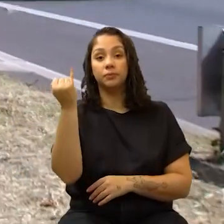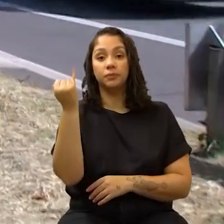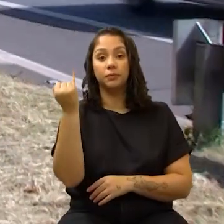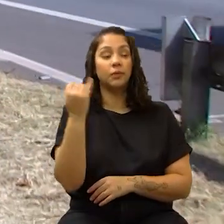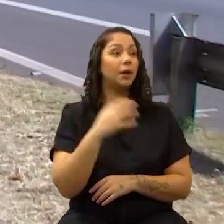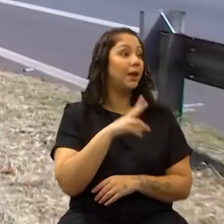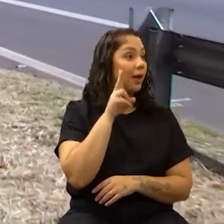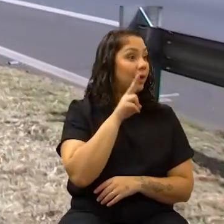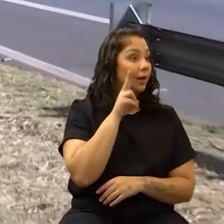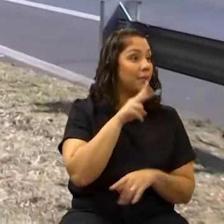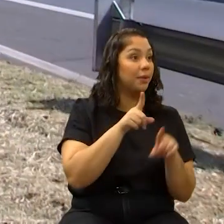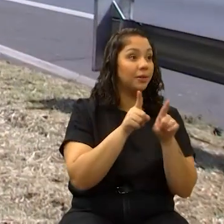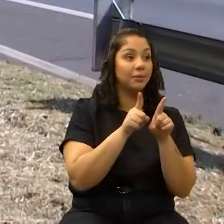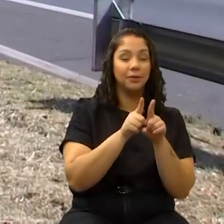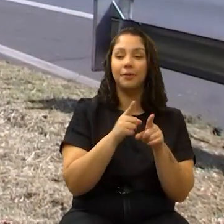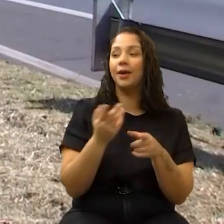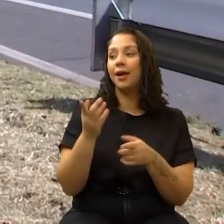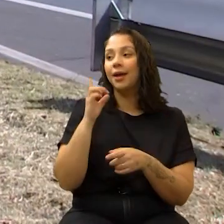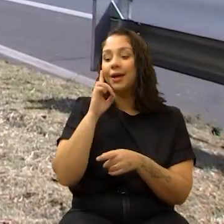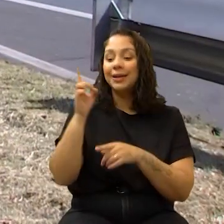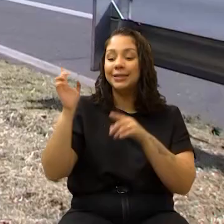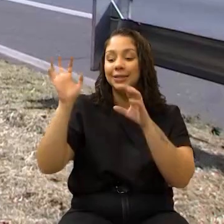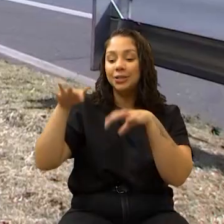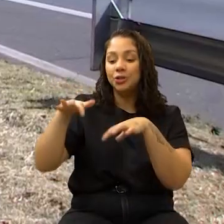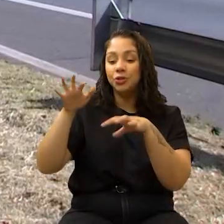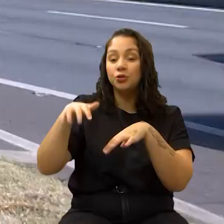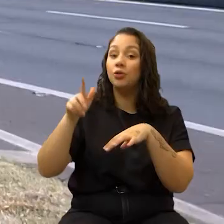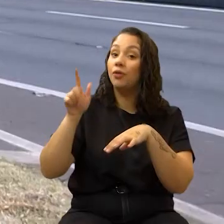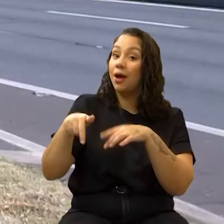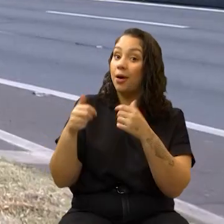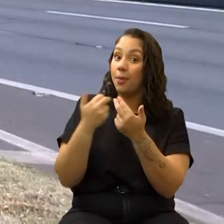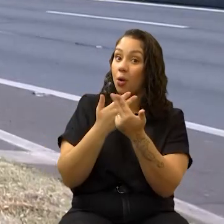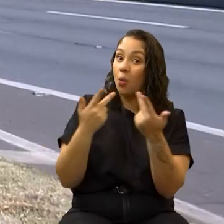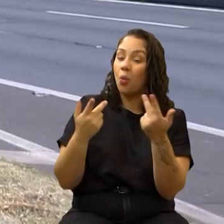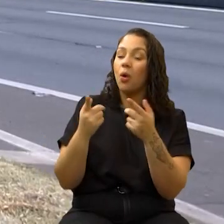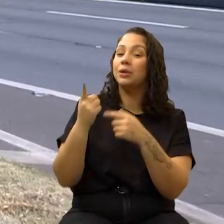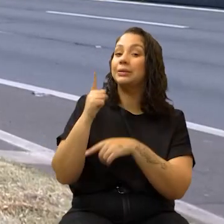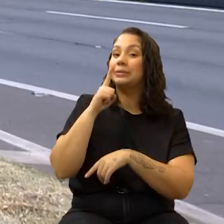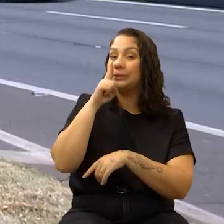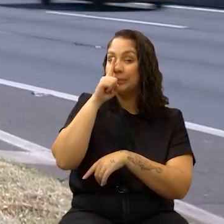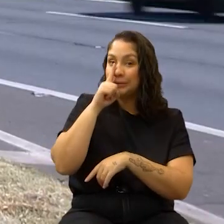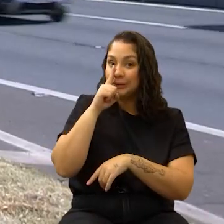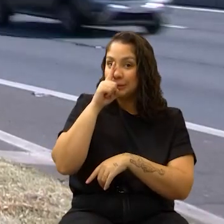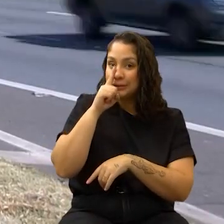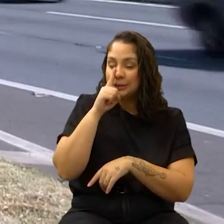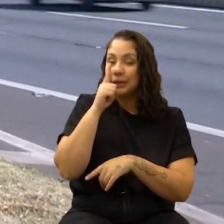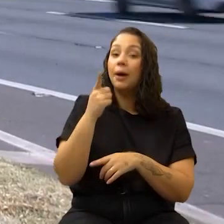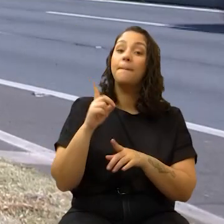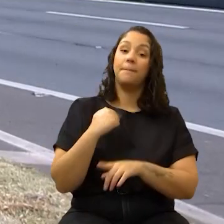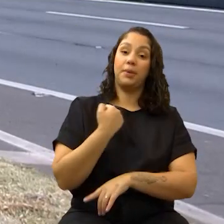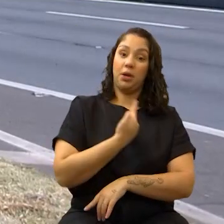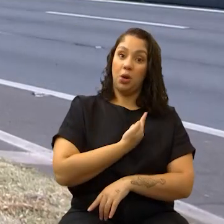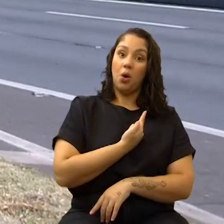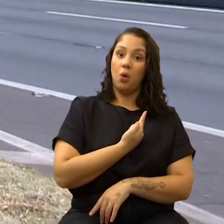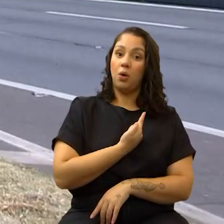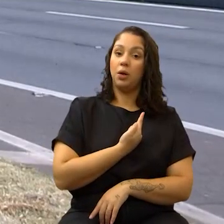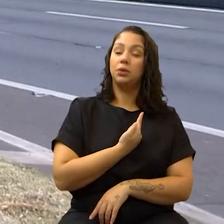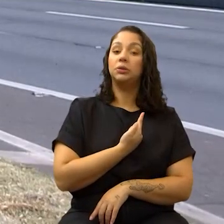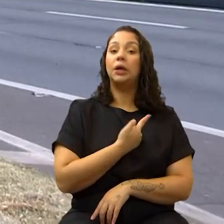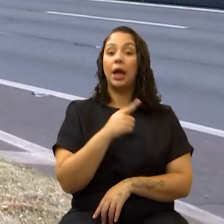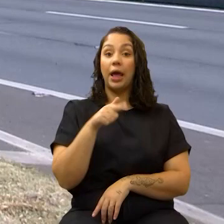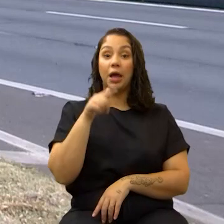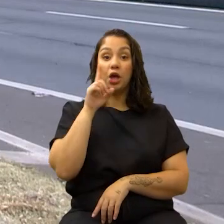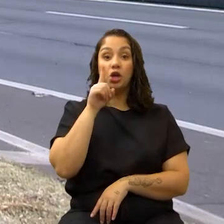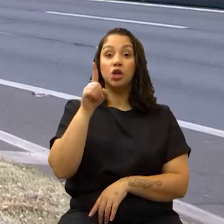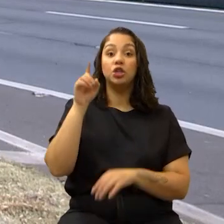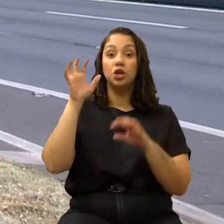Bem lembrado, Tenente, depende da dirigir região. Dirigir sob chuva é uma condição adversa, perigosa. Realmente, até para a gente,